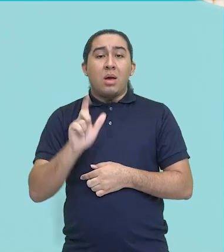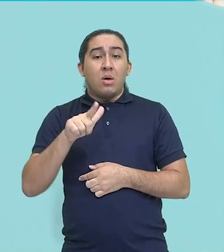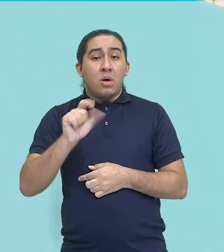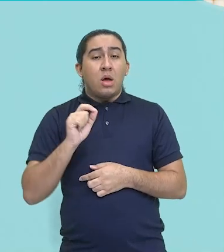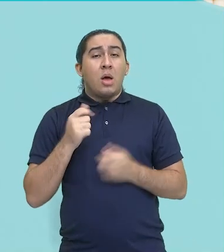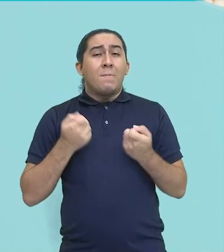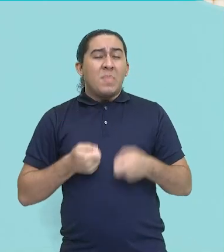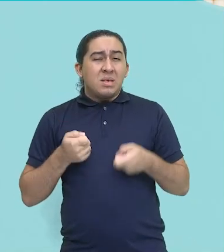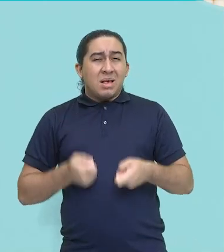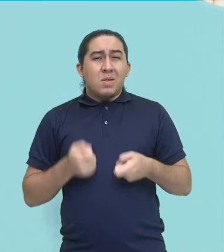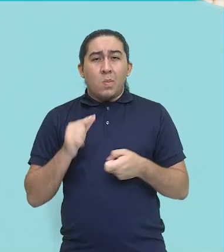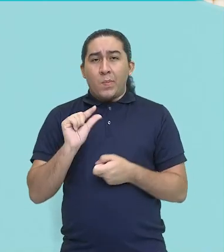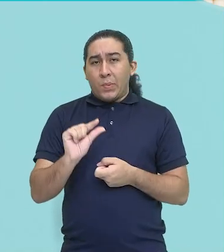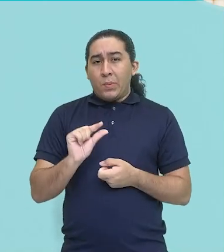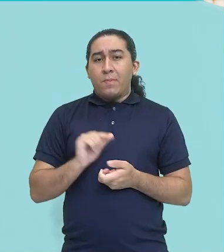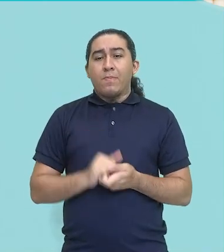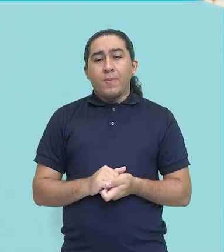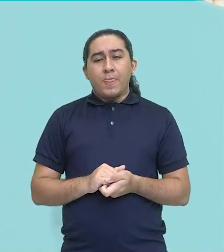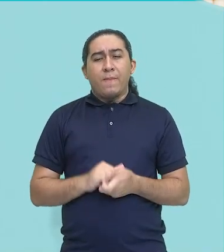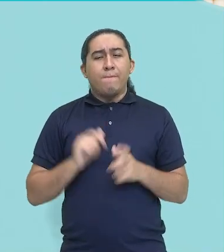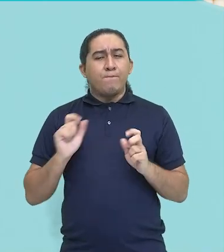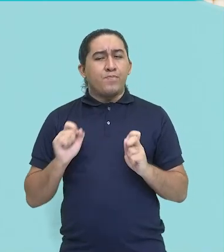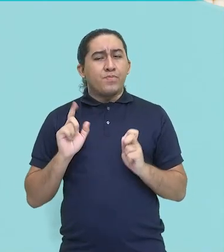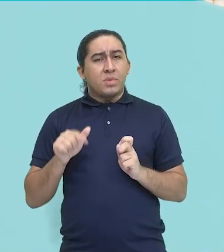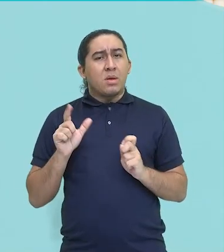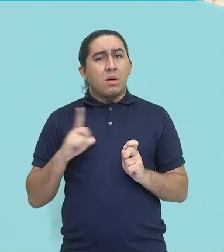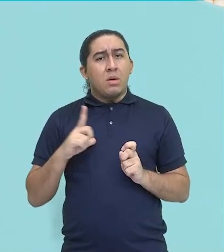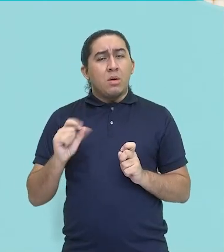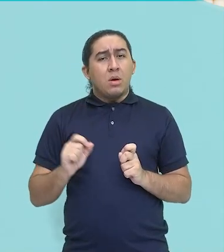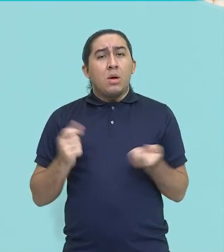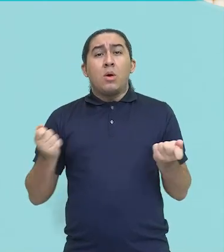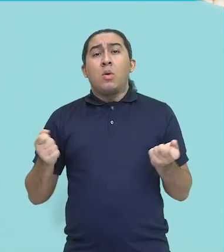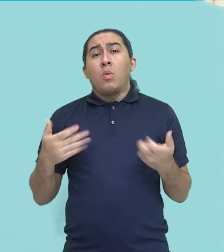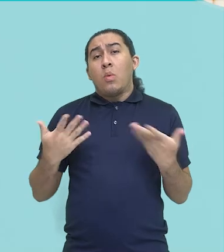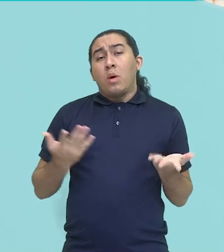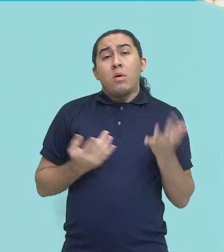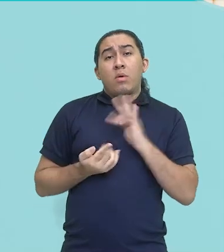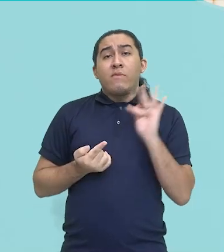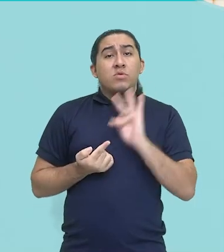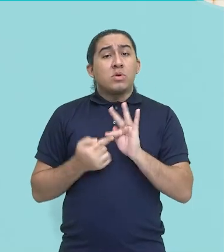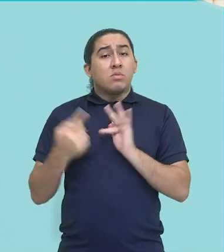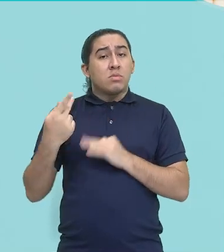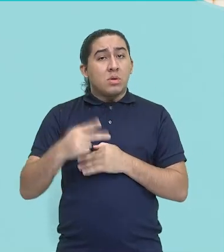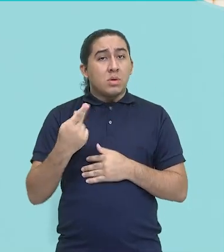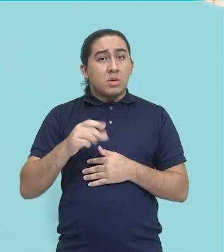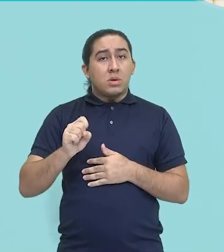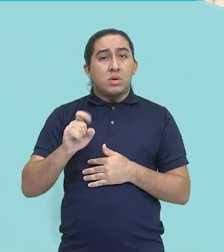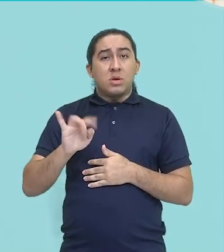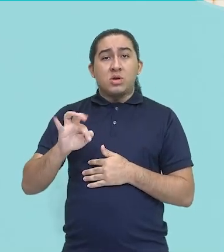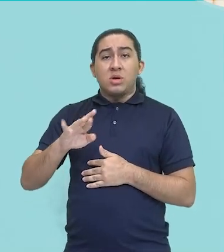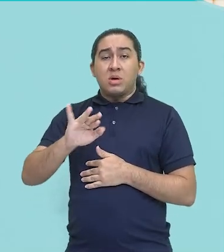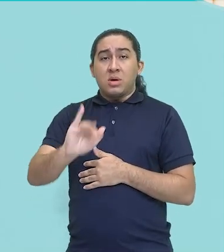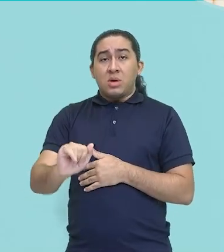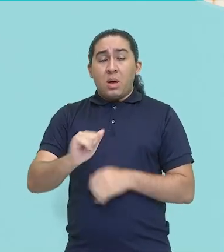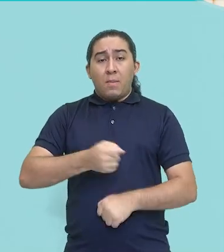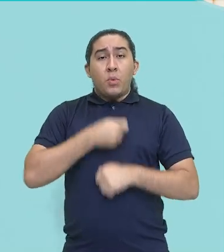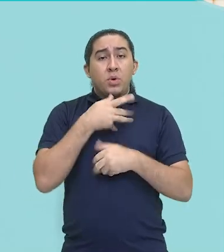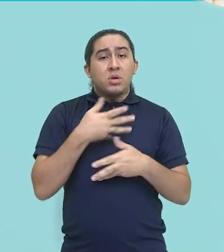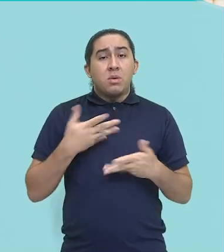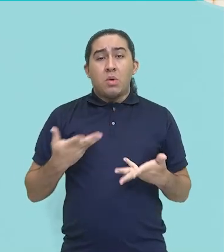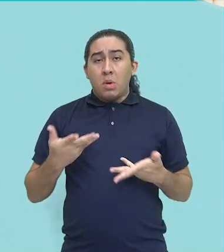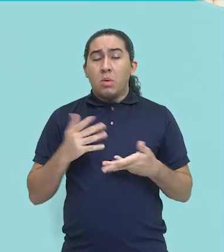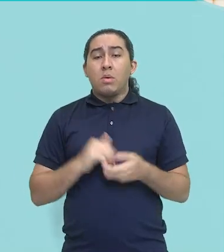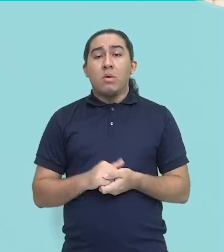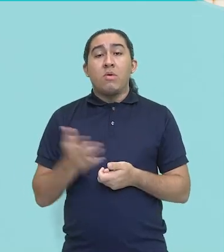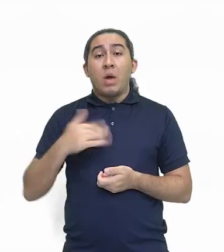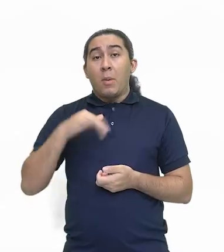mais pesada. Então, para que ela serve? Qual é a função desta poesia, dessa cantiga? Né?